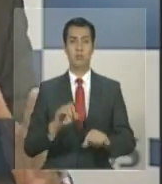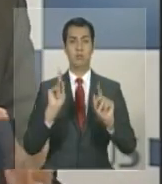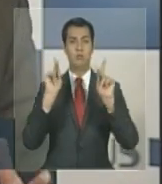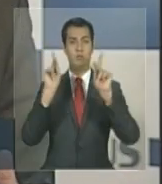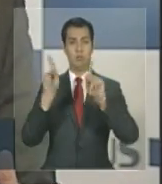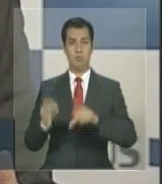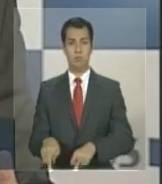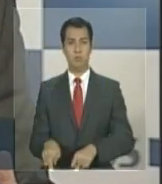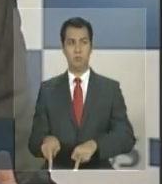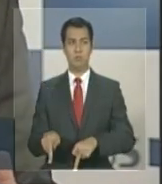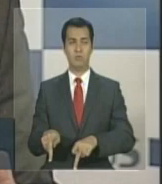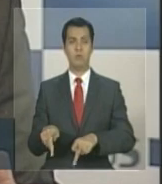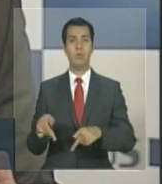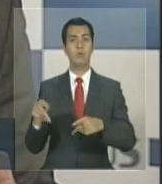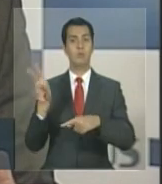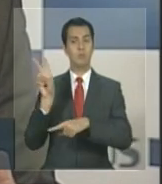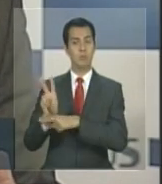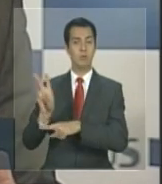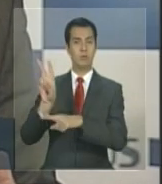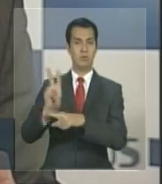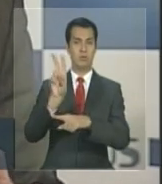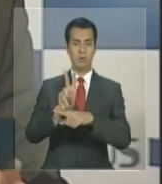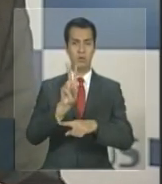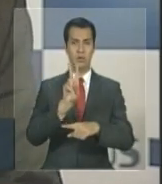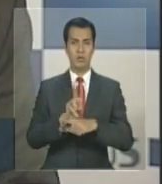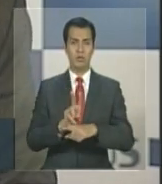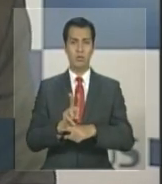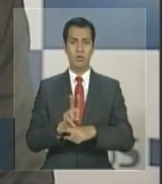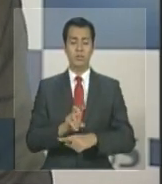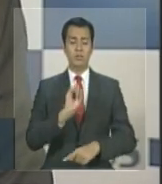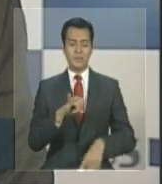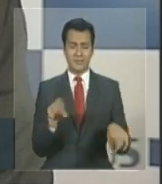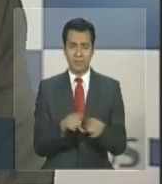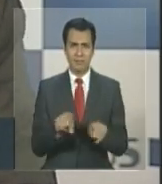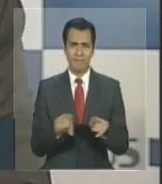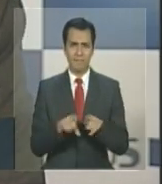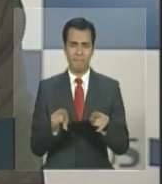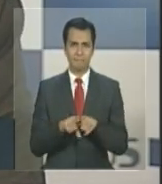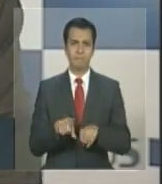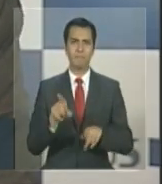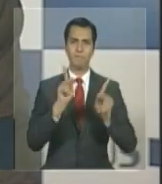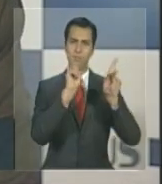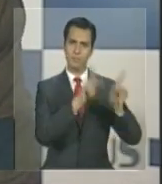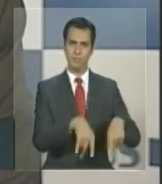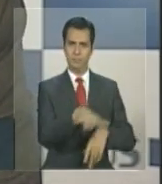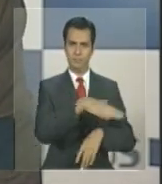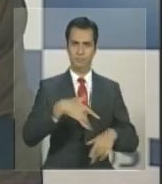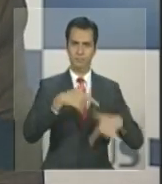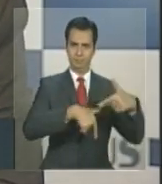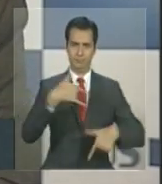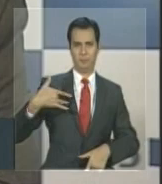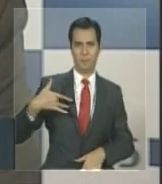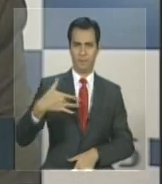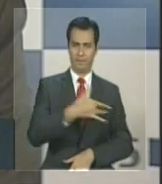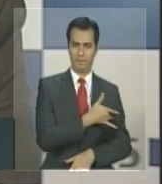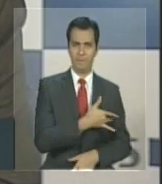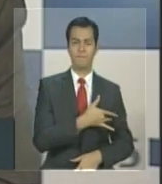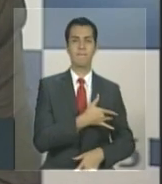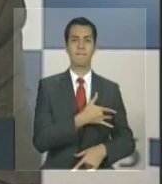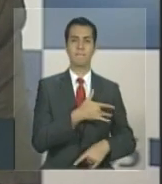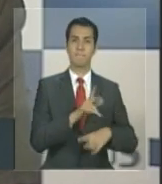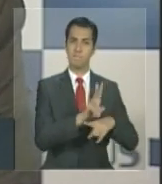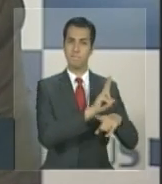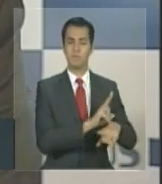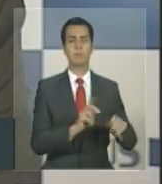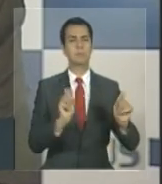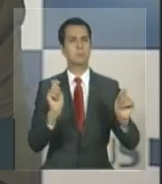se proteger ao se vacinar, e se os profissionais de saúde protegerem a população, prescrevendo de